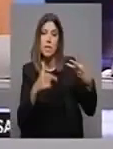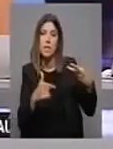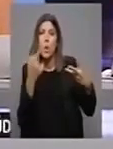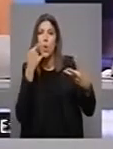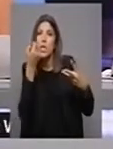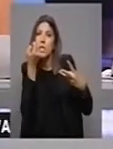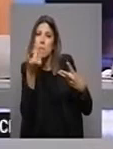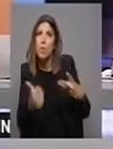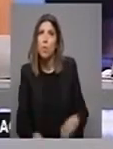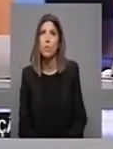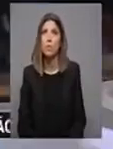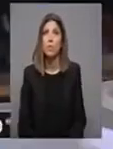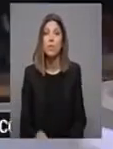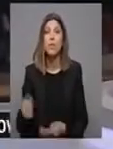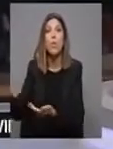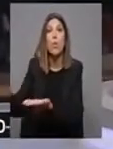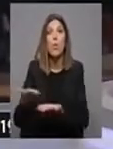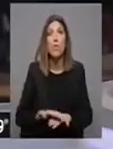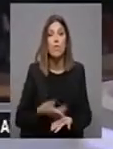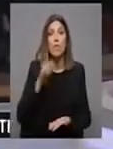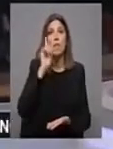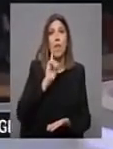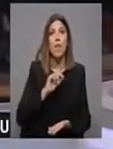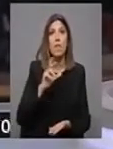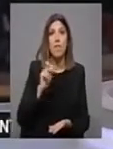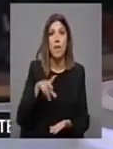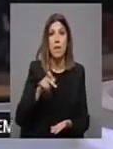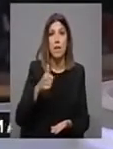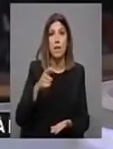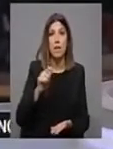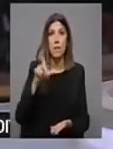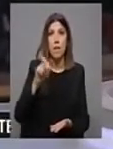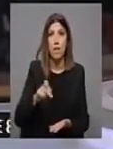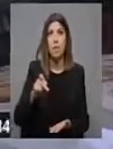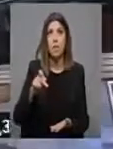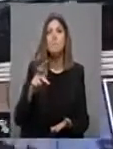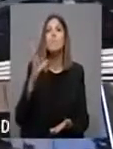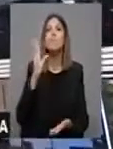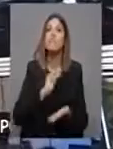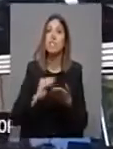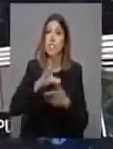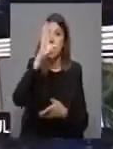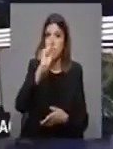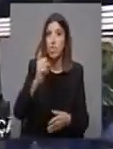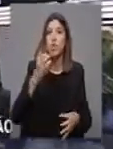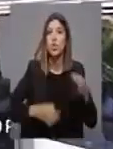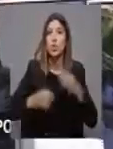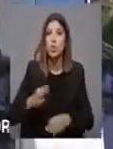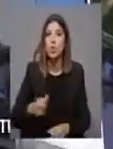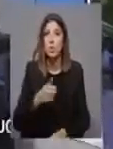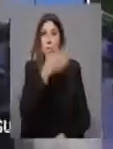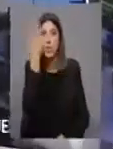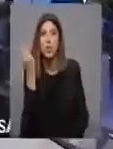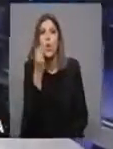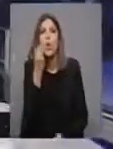É convidada do Bom Dia Portugal, Anabela Pedroso, secretária de Estado da Justiça. Olá, muito bom dia. Bom dia. Como é que funciona esta plataforma